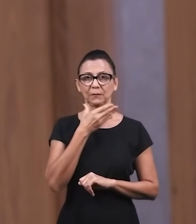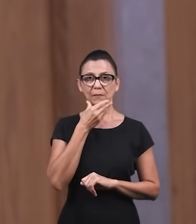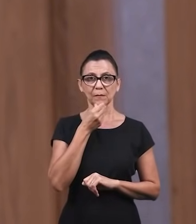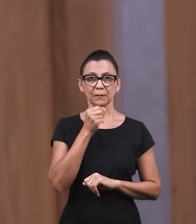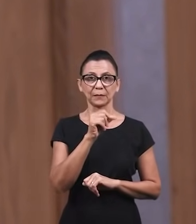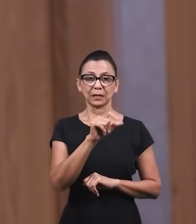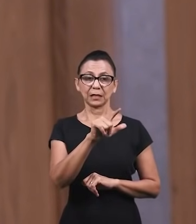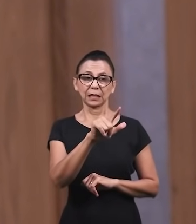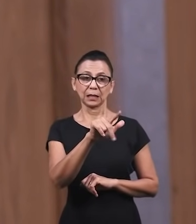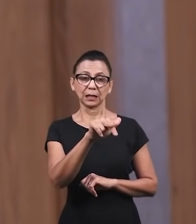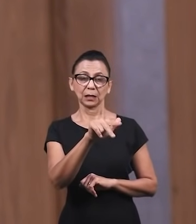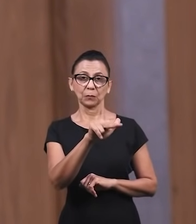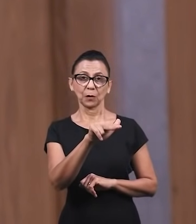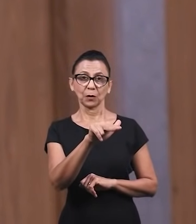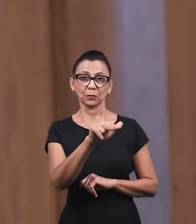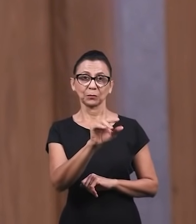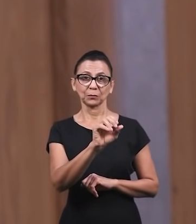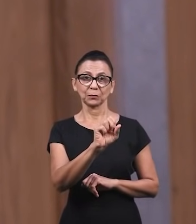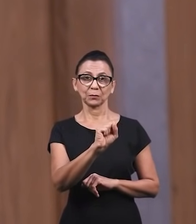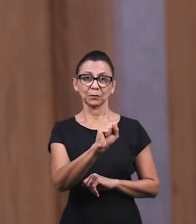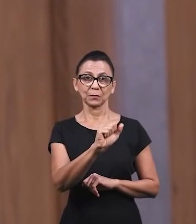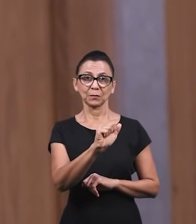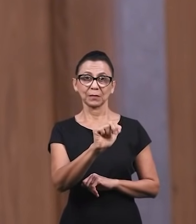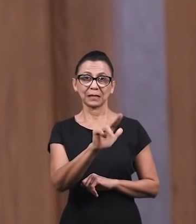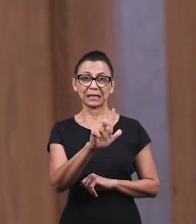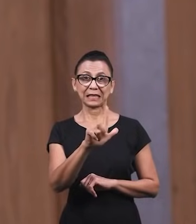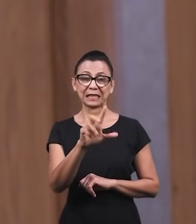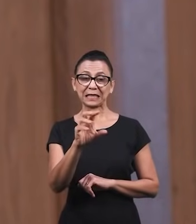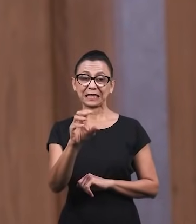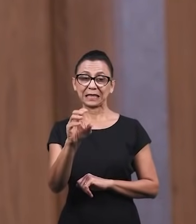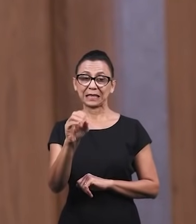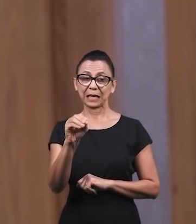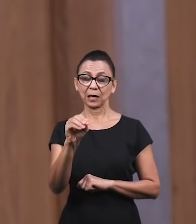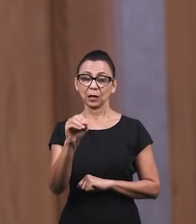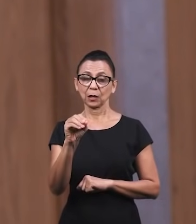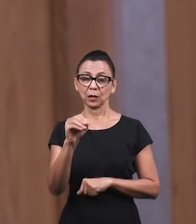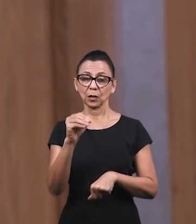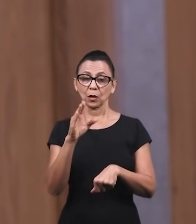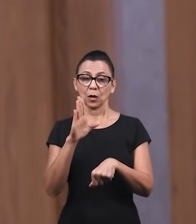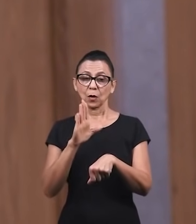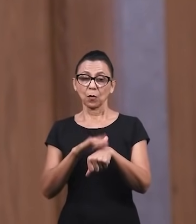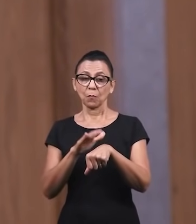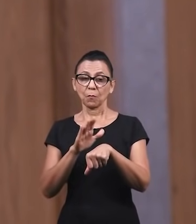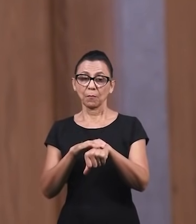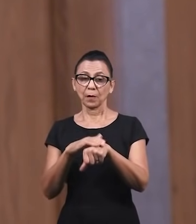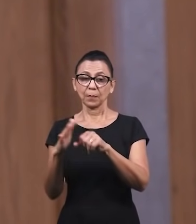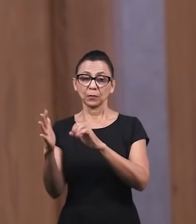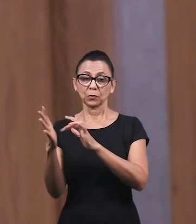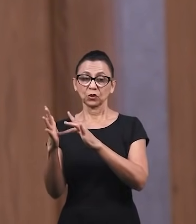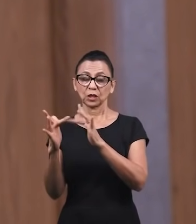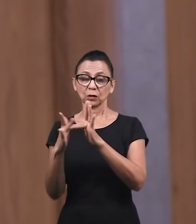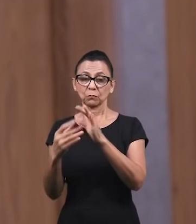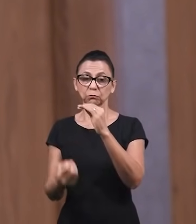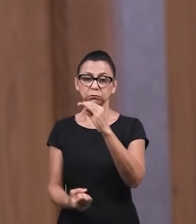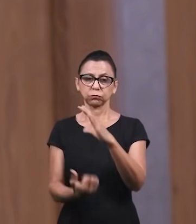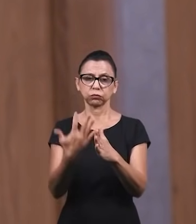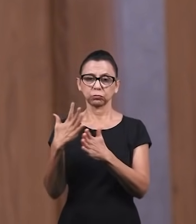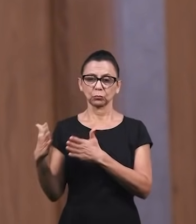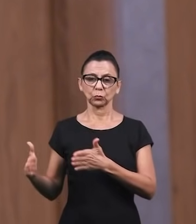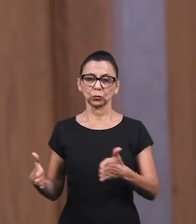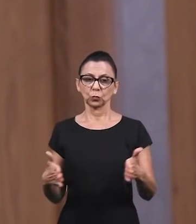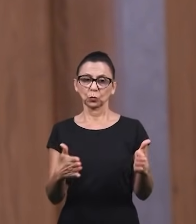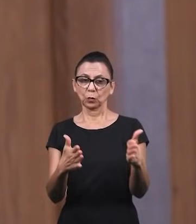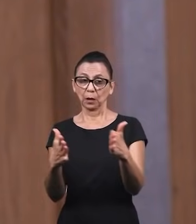irmão Saulo, o mesmo Jesus que te apareceu